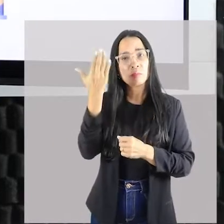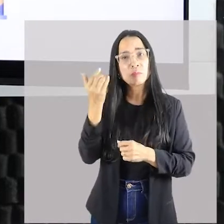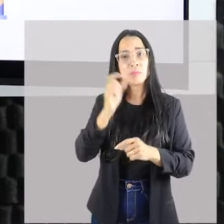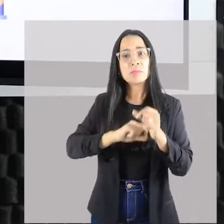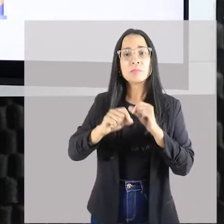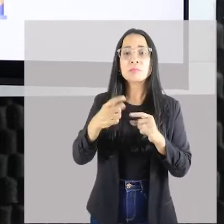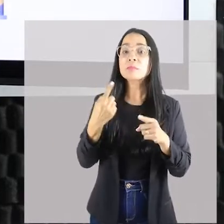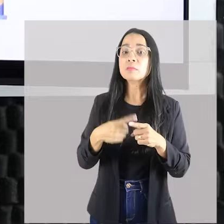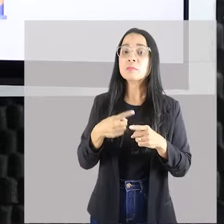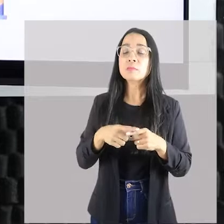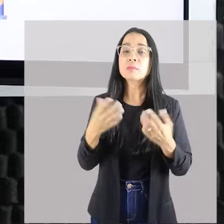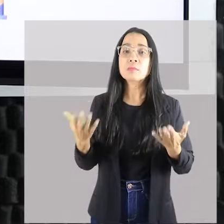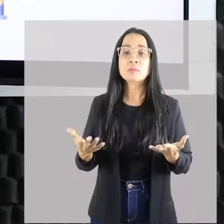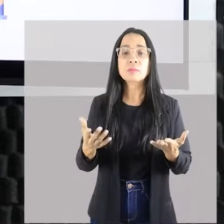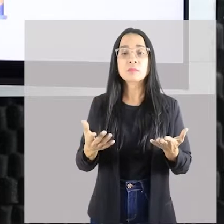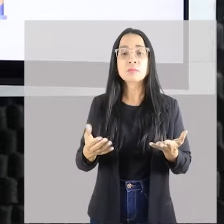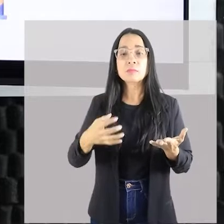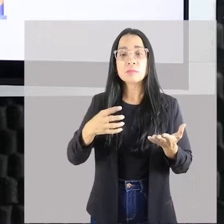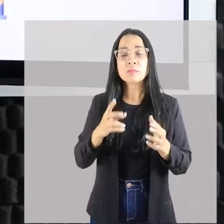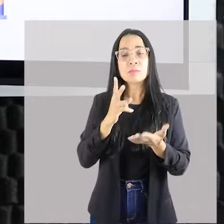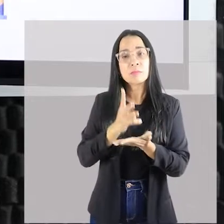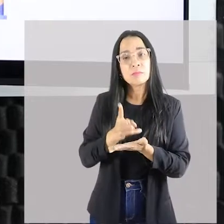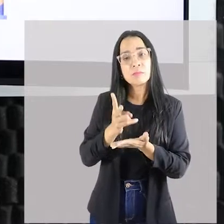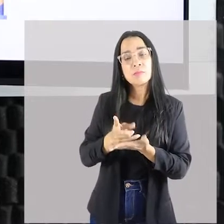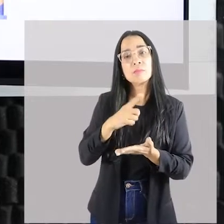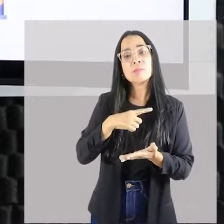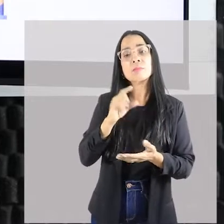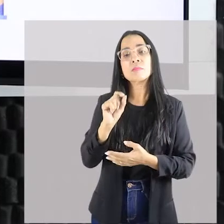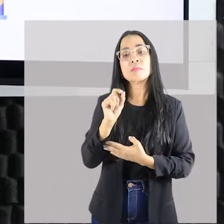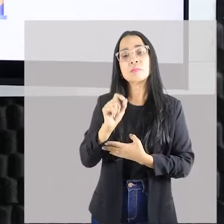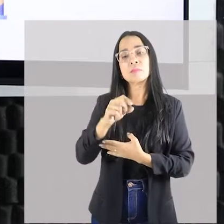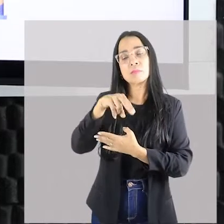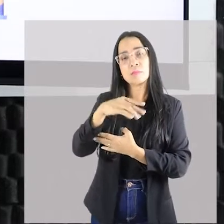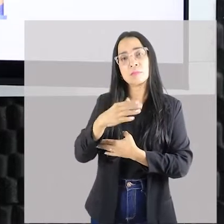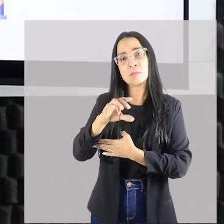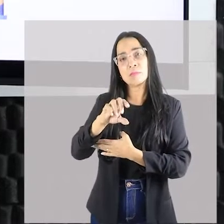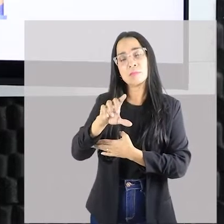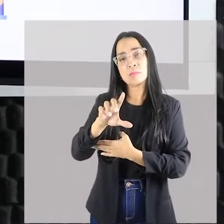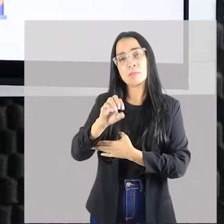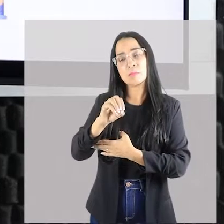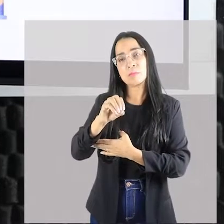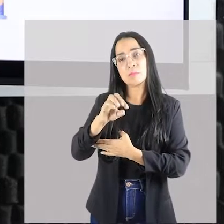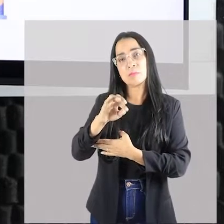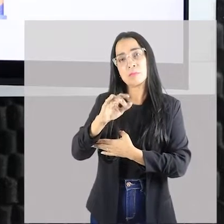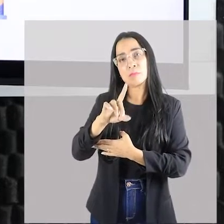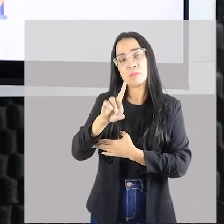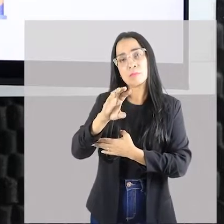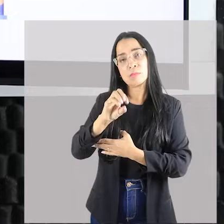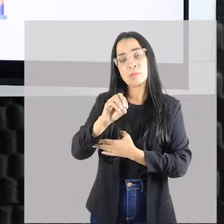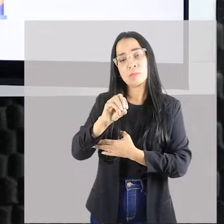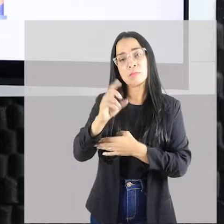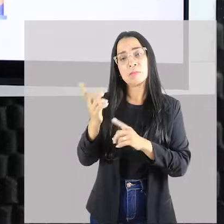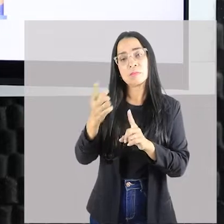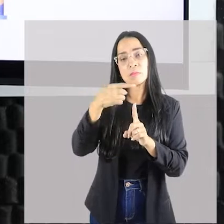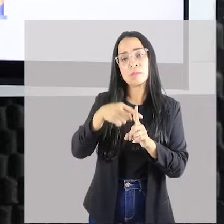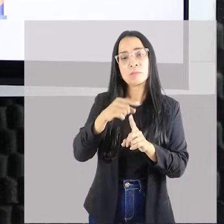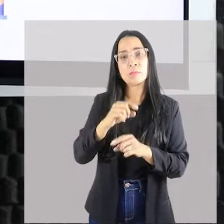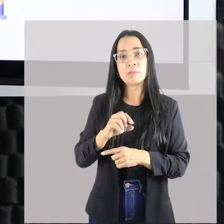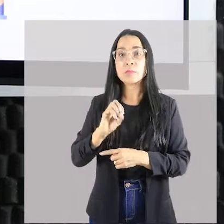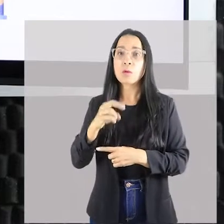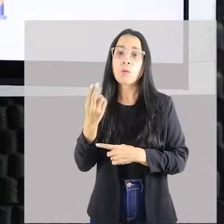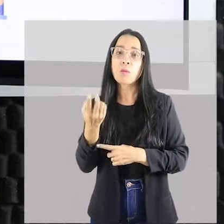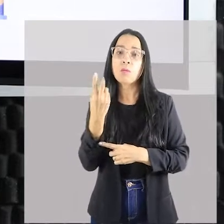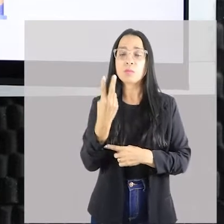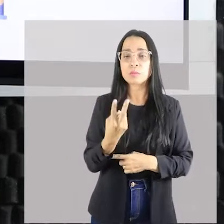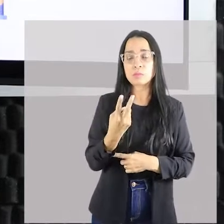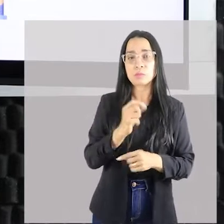identificar. Por quê? Porque você sempre vai ter ali um nucleotídeo a mais, certo? Ou 2 nucleotídeos